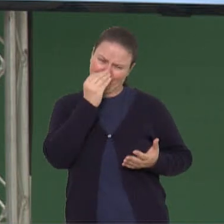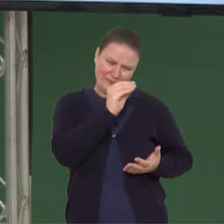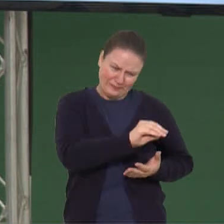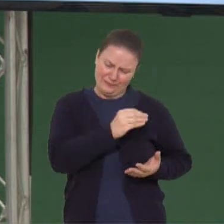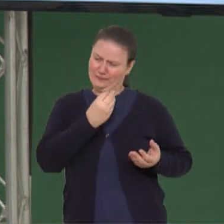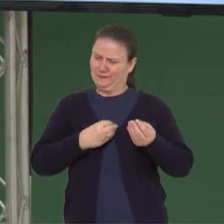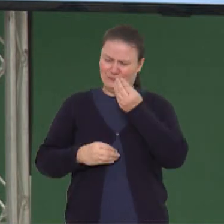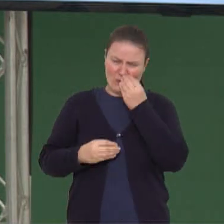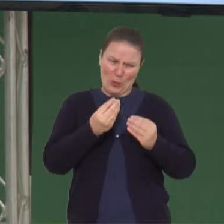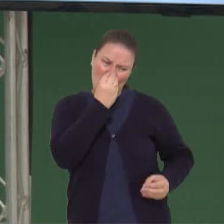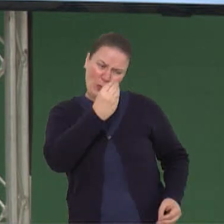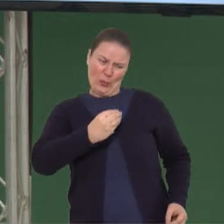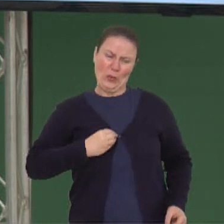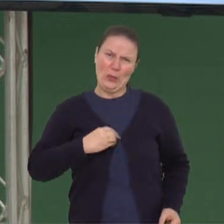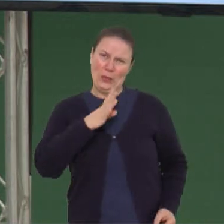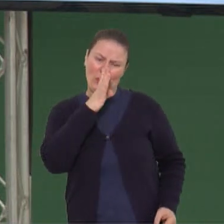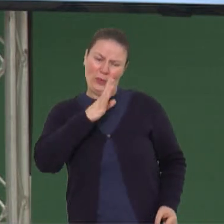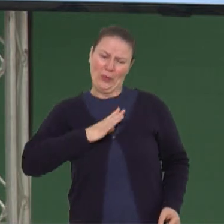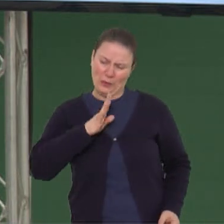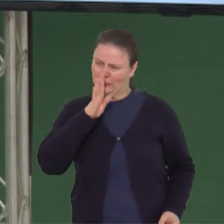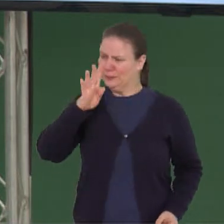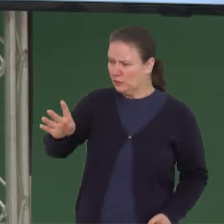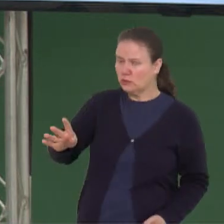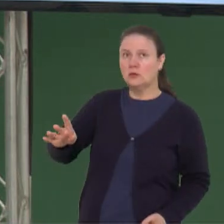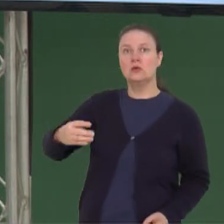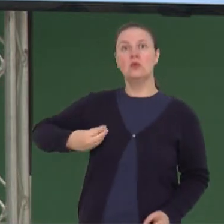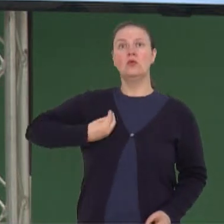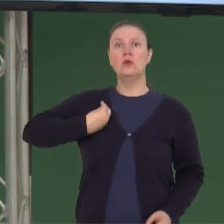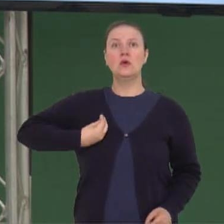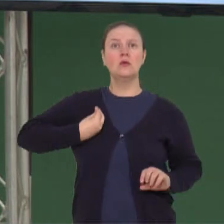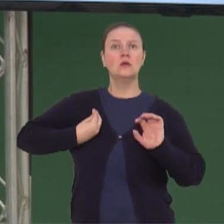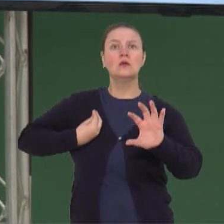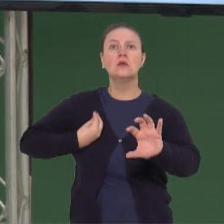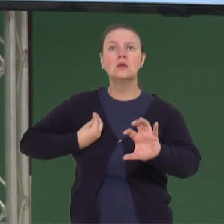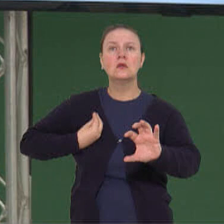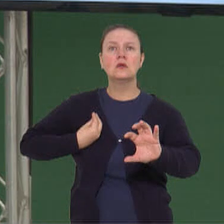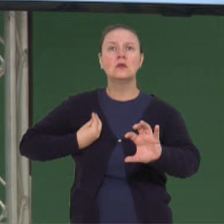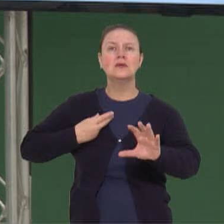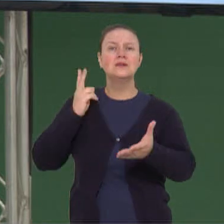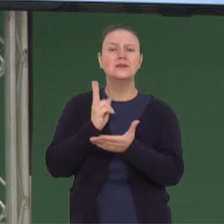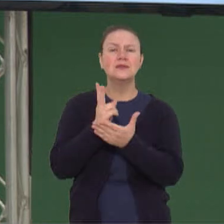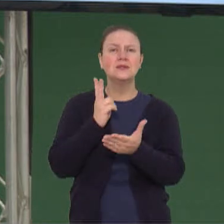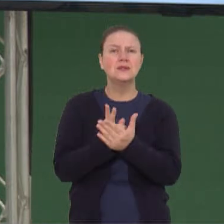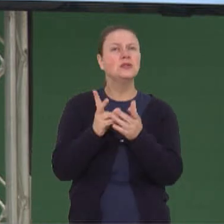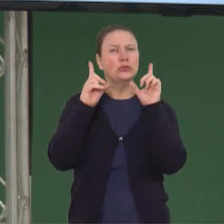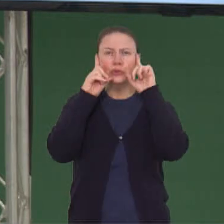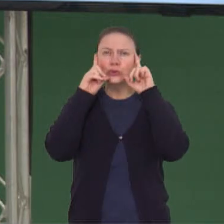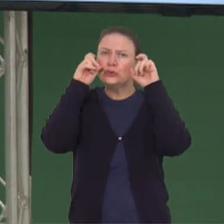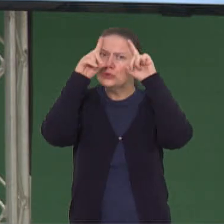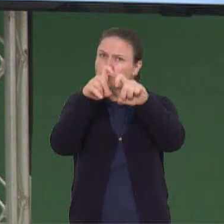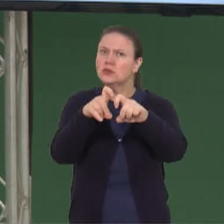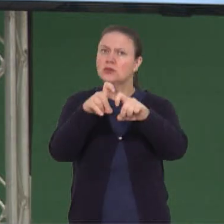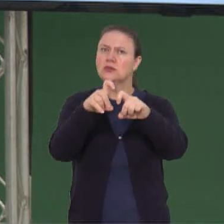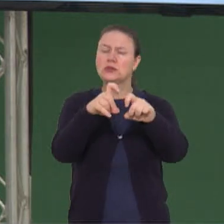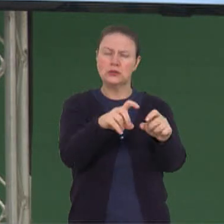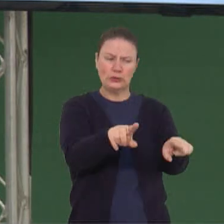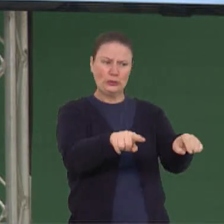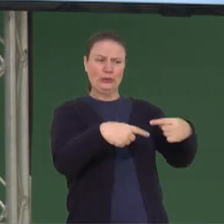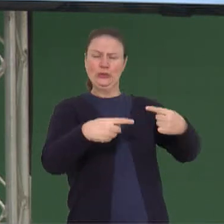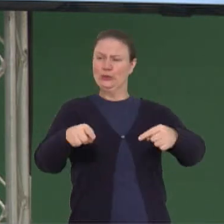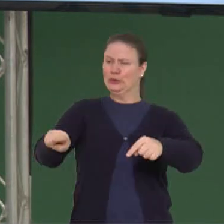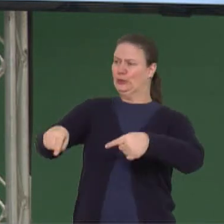amorosas e qualquer outro tipo de decepção. Então a vida é você sempre estar lutando com essas contradições que se apresentam por